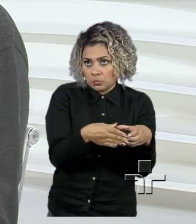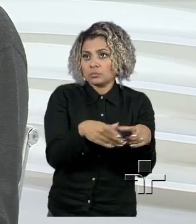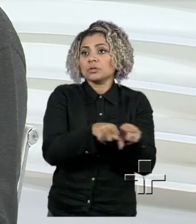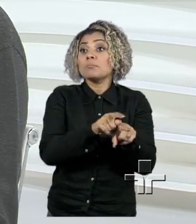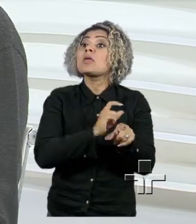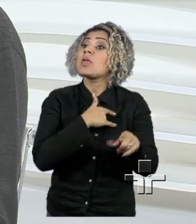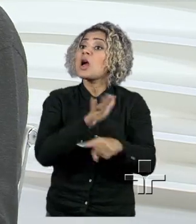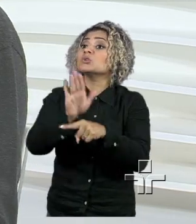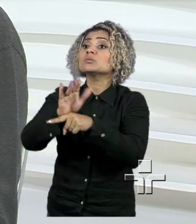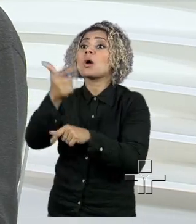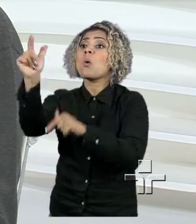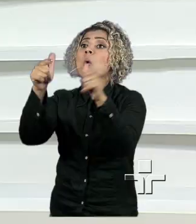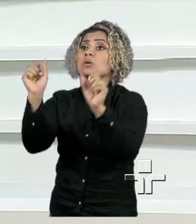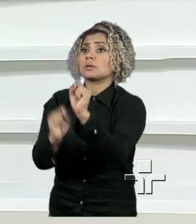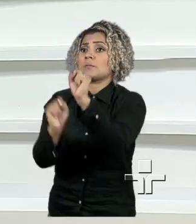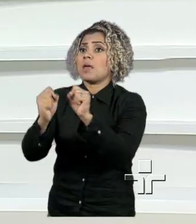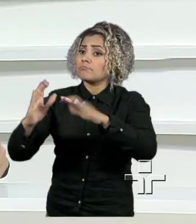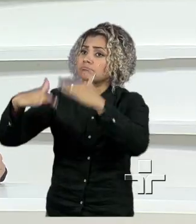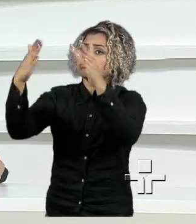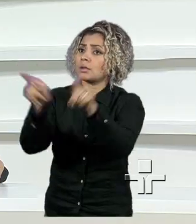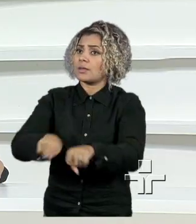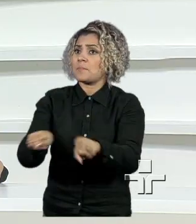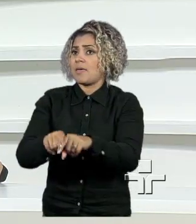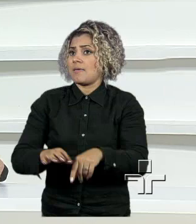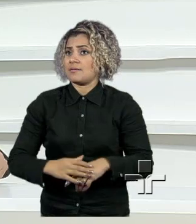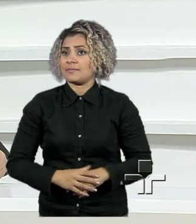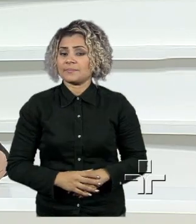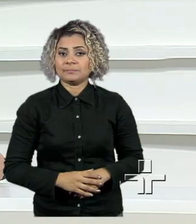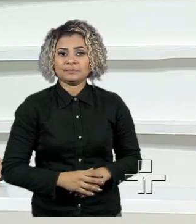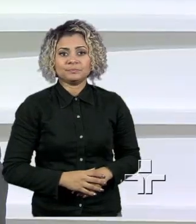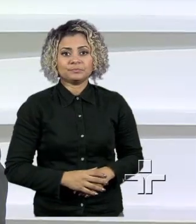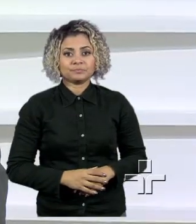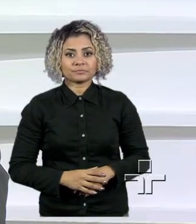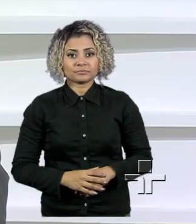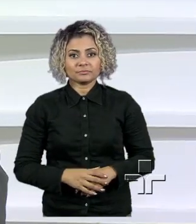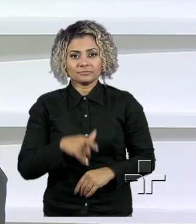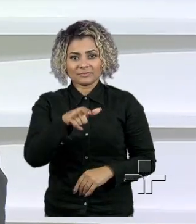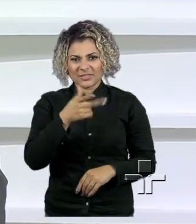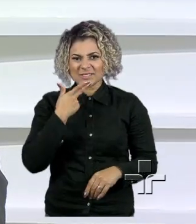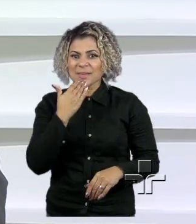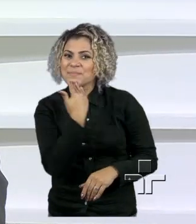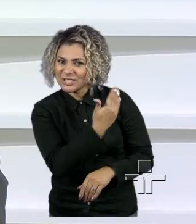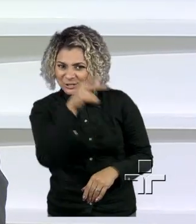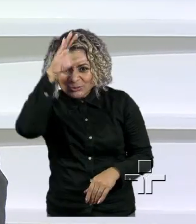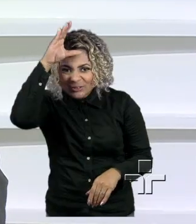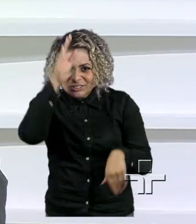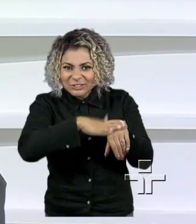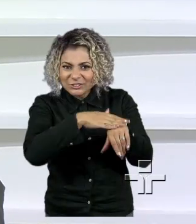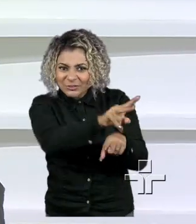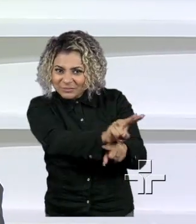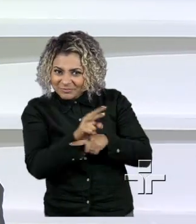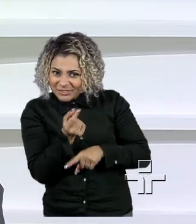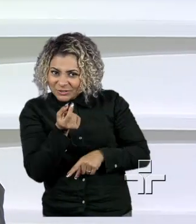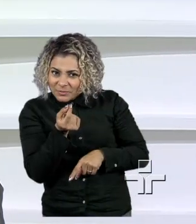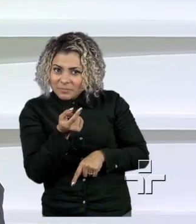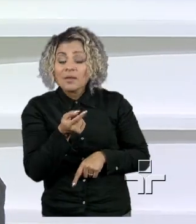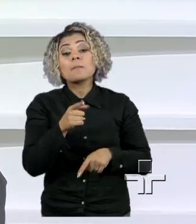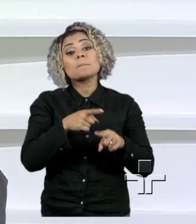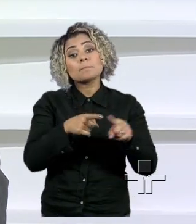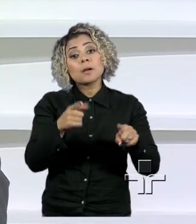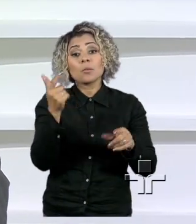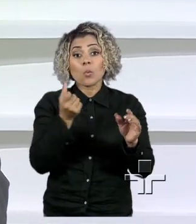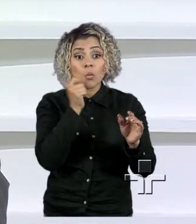outras empresas a se desenvolver. Thiago. O Alexandre, você disse que pegou dinheiro com seu tio para abrir o negócio, mas uma vez eu conversei com uma